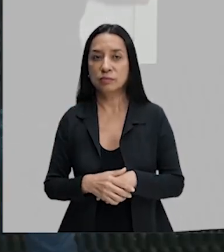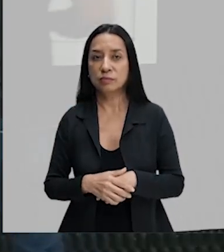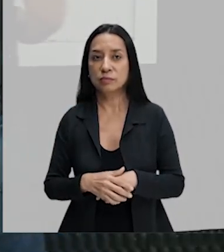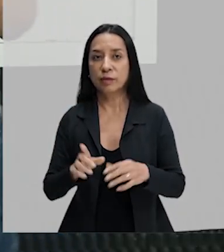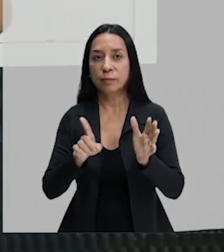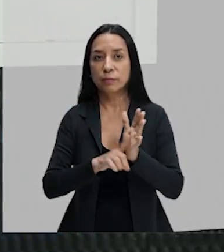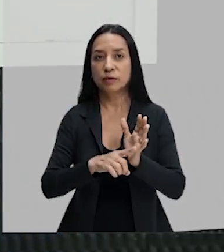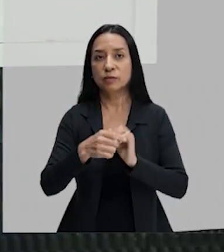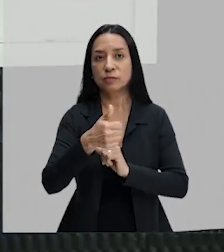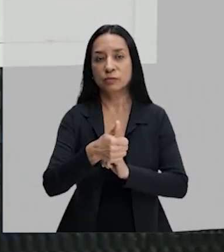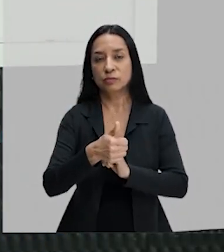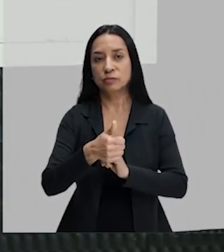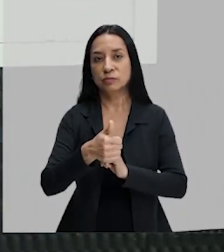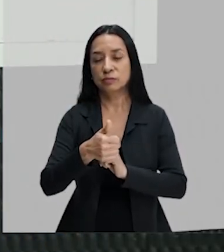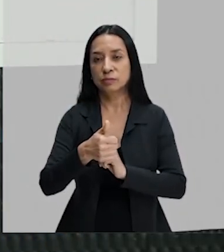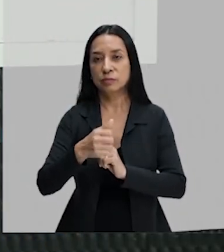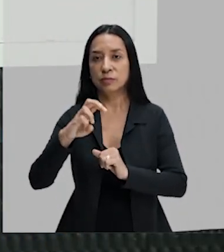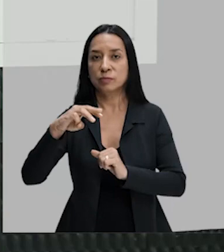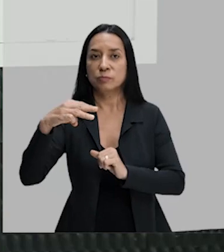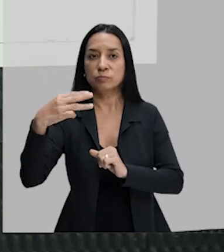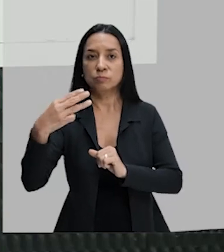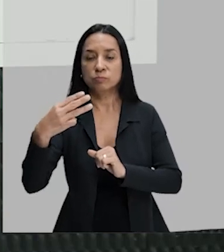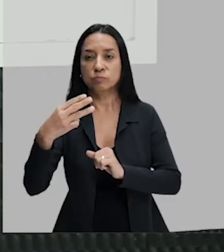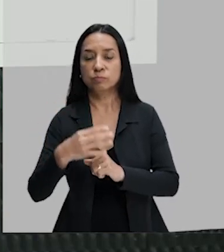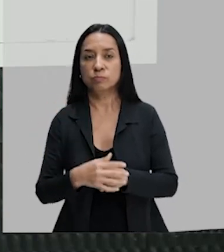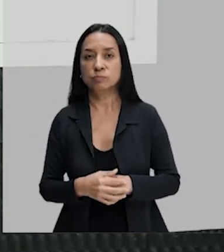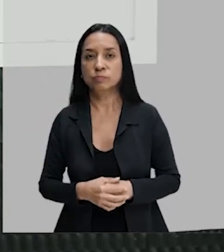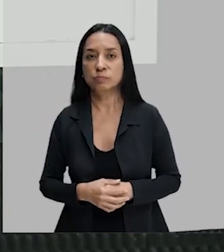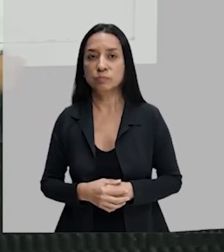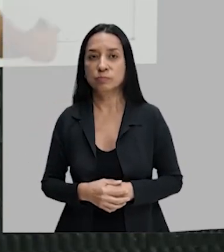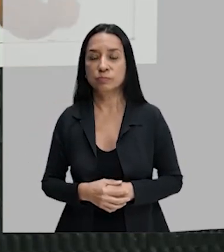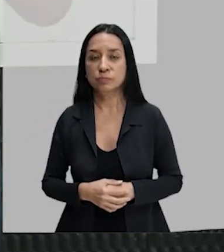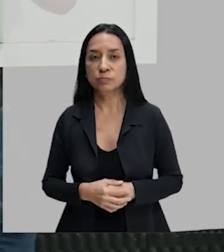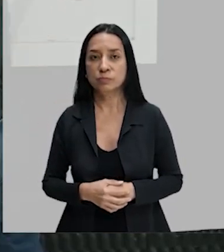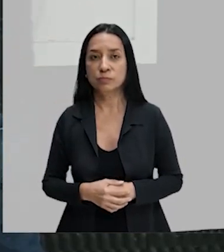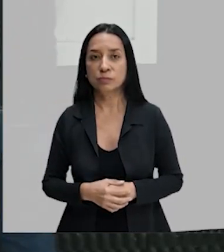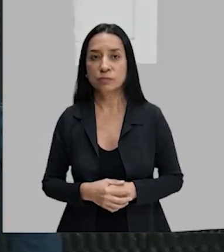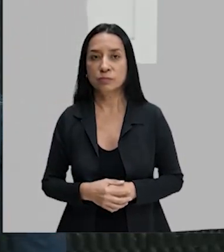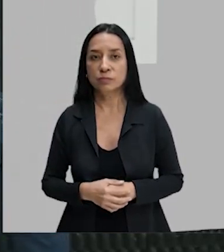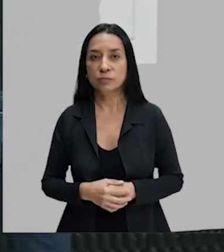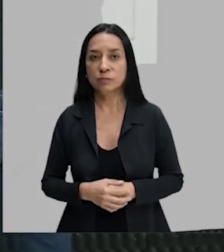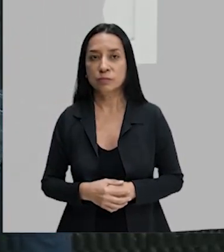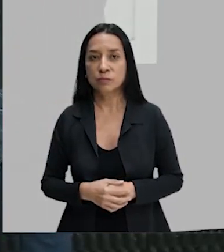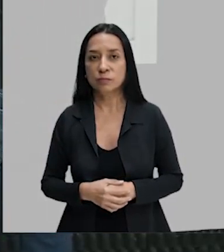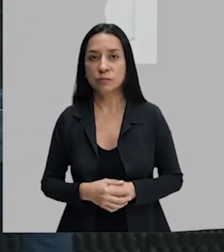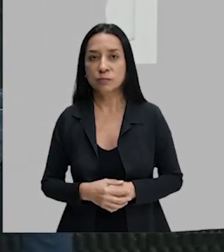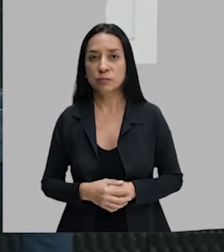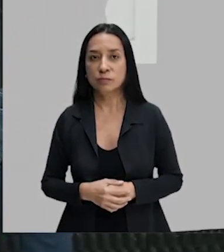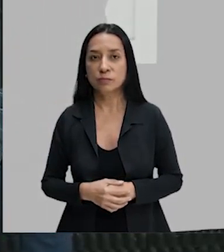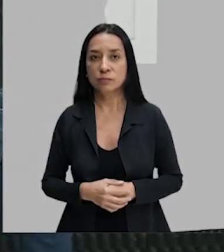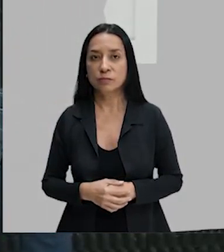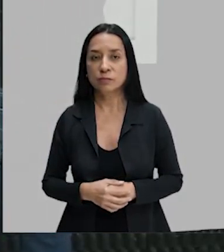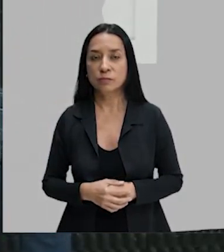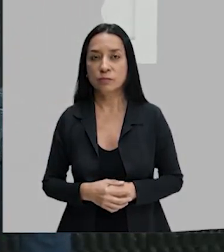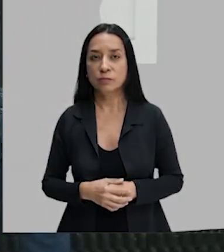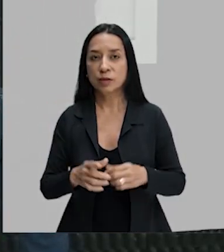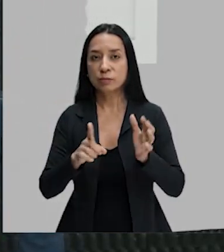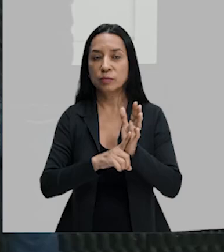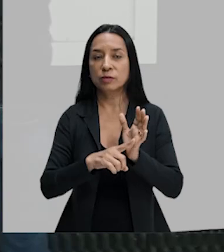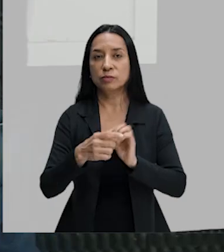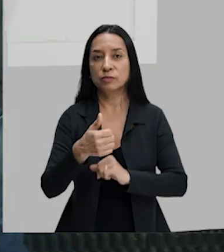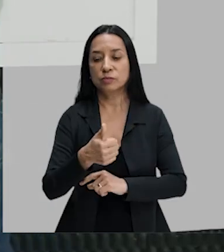1 multiplicado pelo menor complementar. No caso aqui, vai ficar 1 multiplicado por menos 1 dá menos